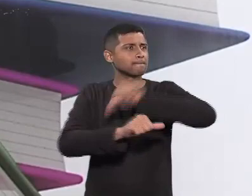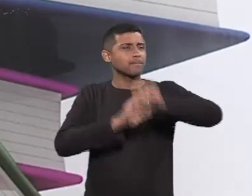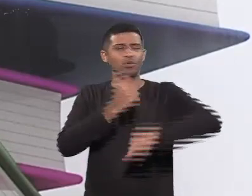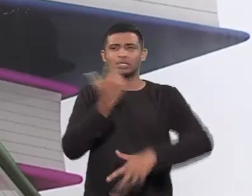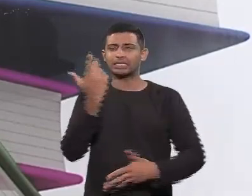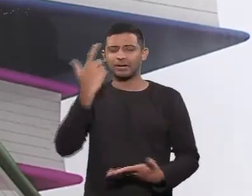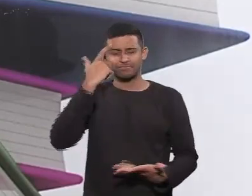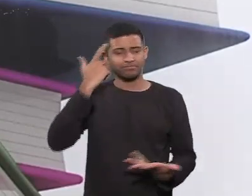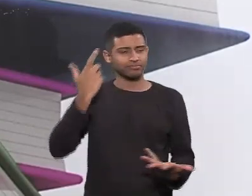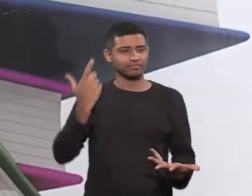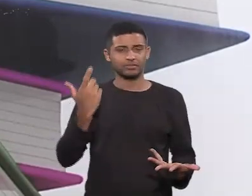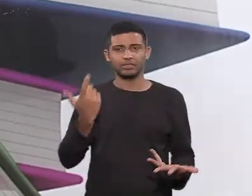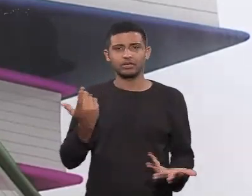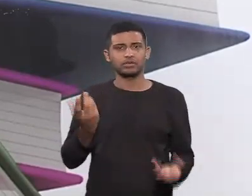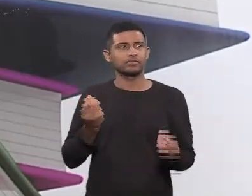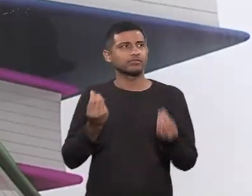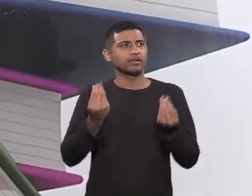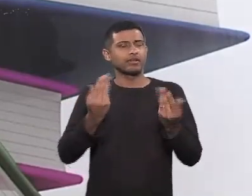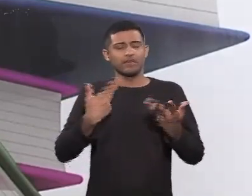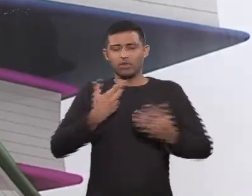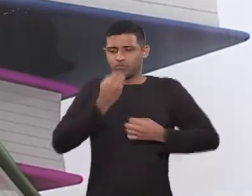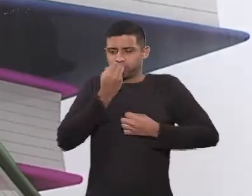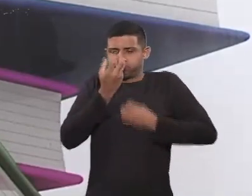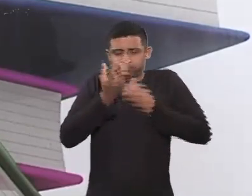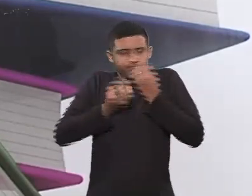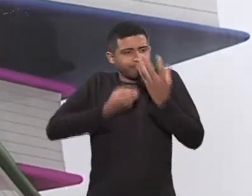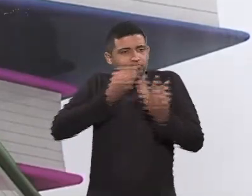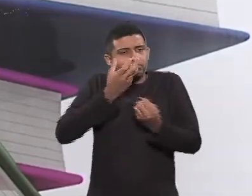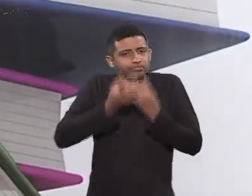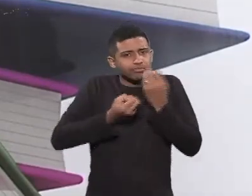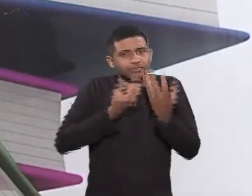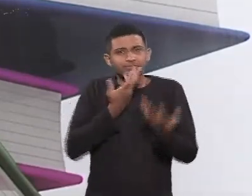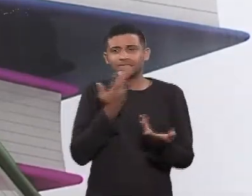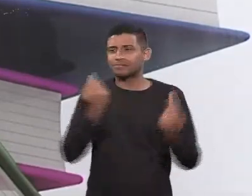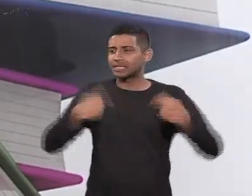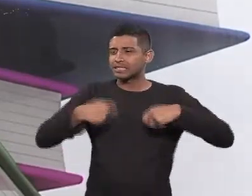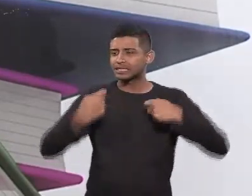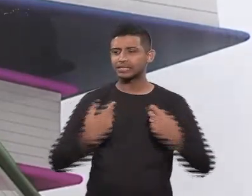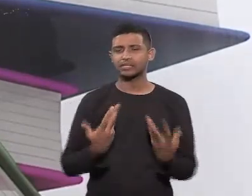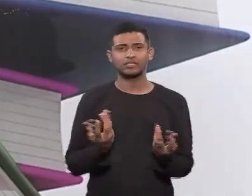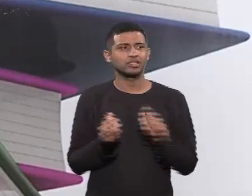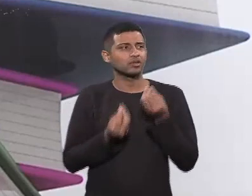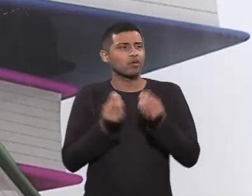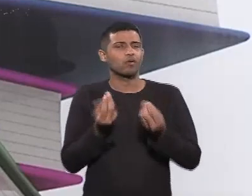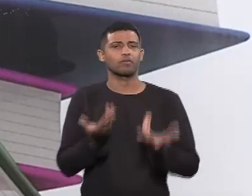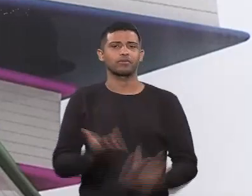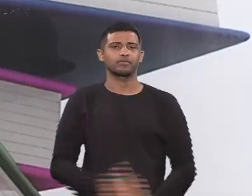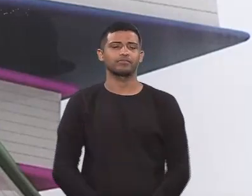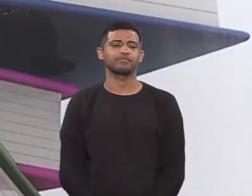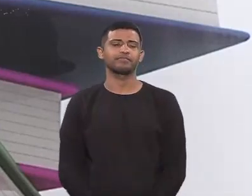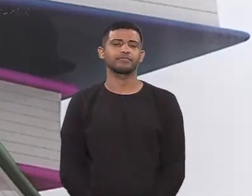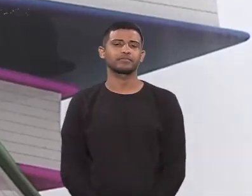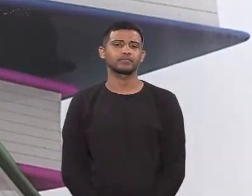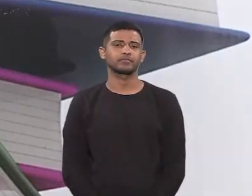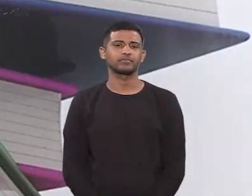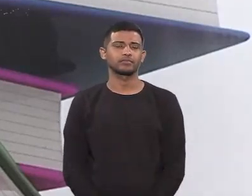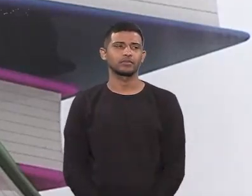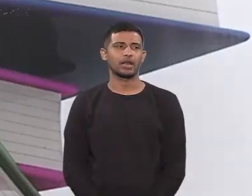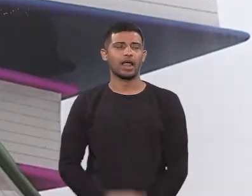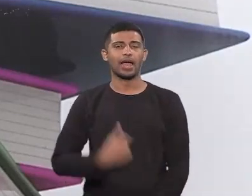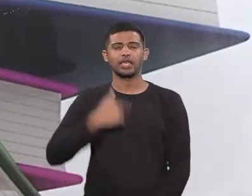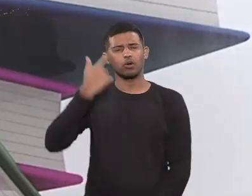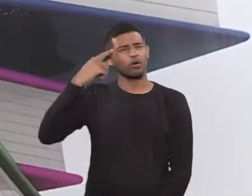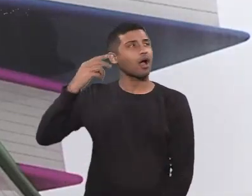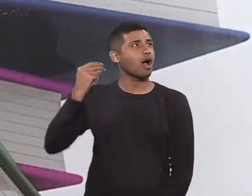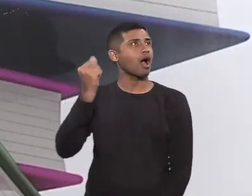coisa para jogar para fora, para, né, desabafar, né? E